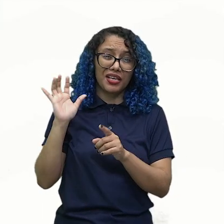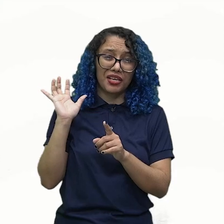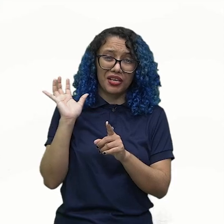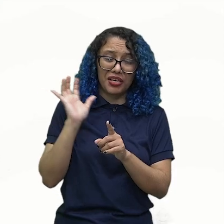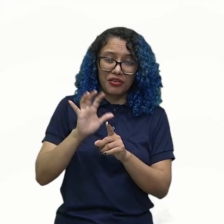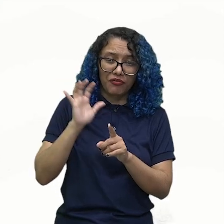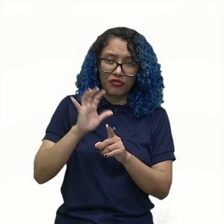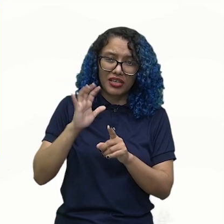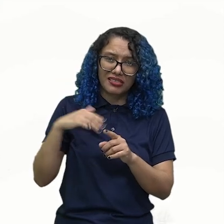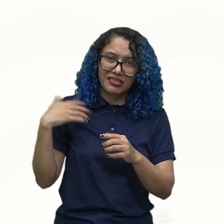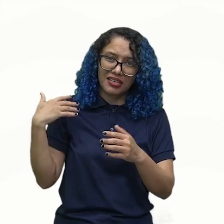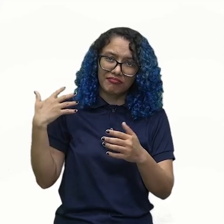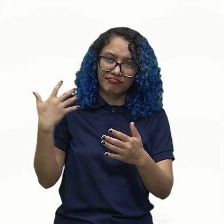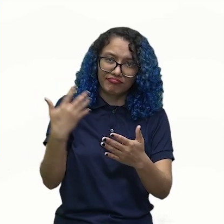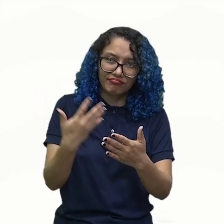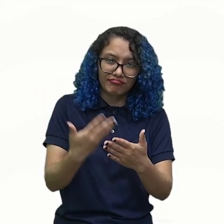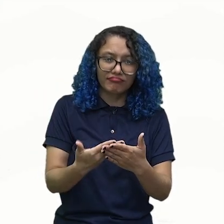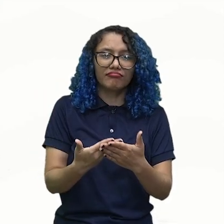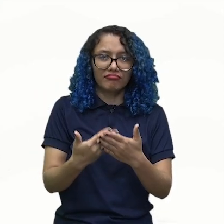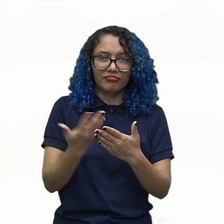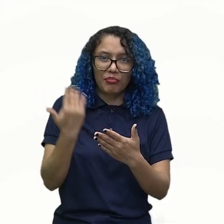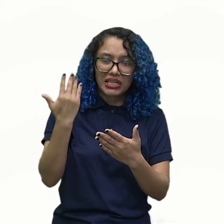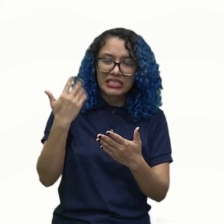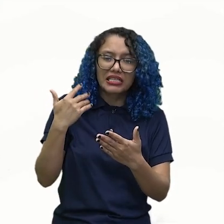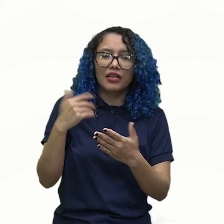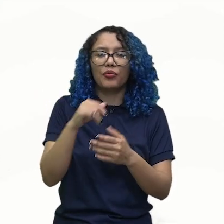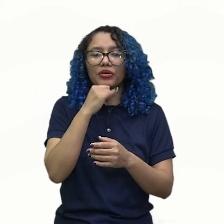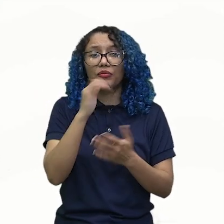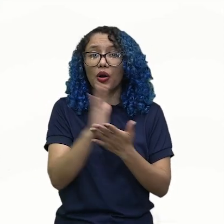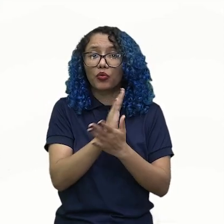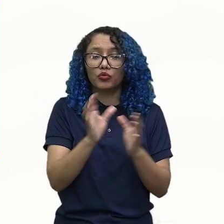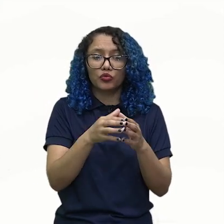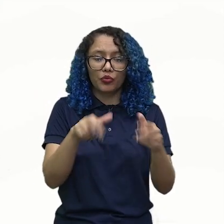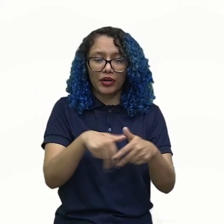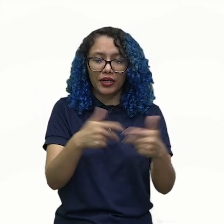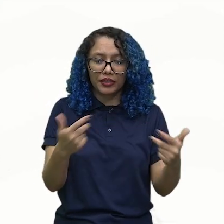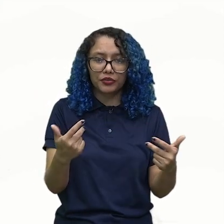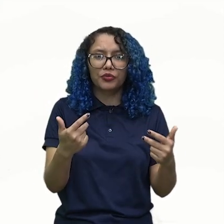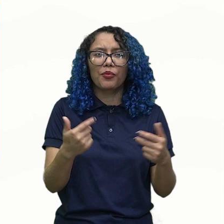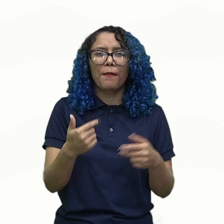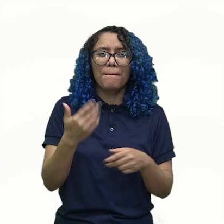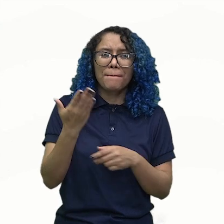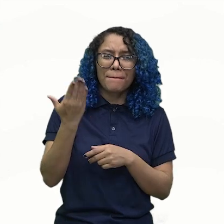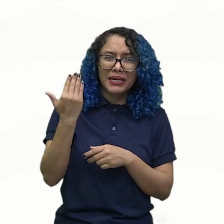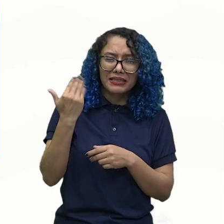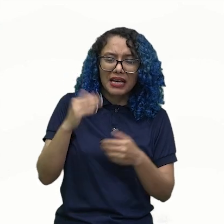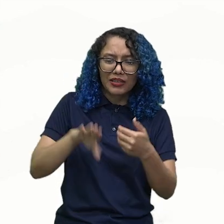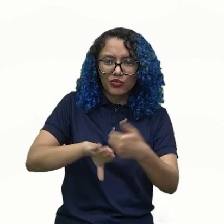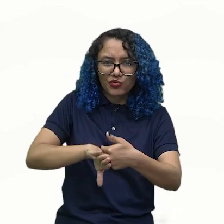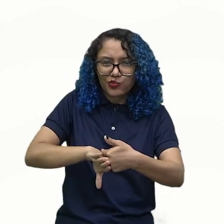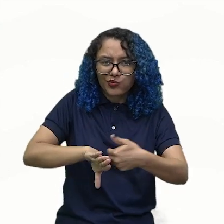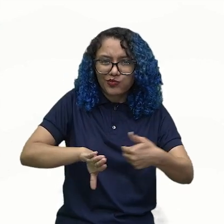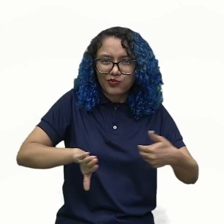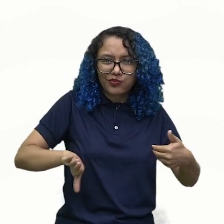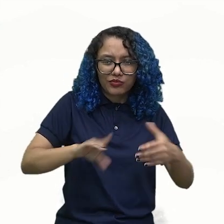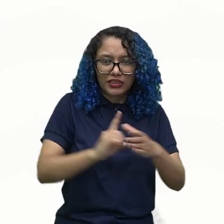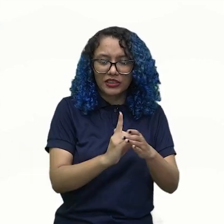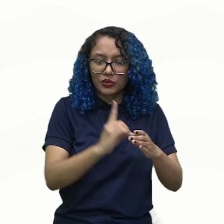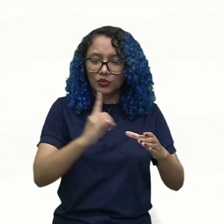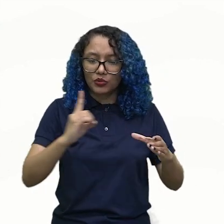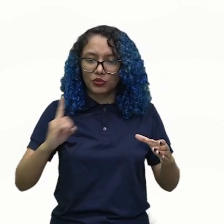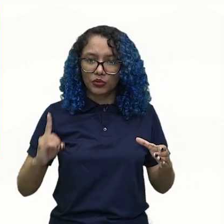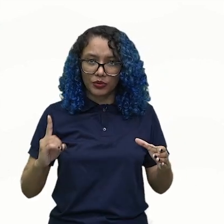né? Alguns grupos étnicos, por exemplo, no Brasil, historicamente foram marginalizados, né?